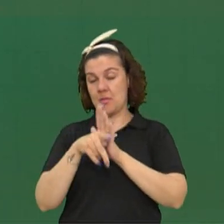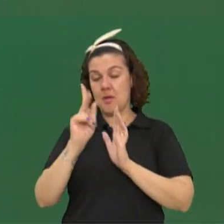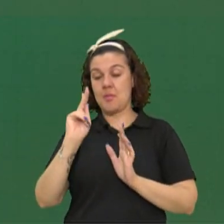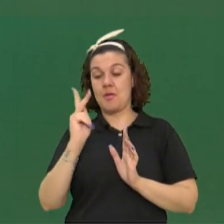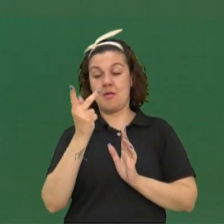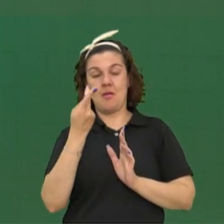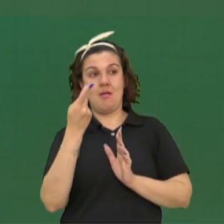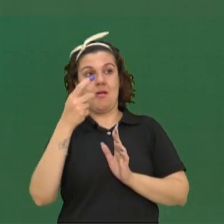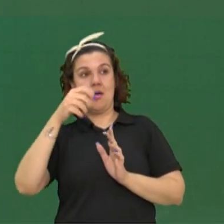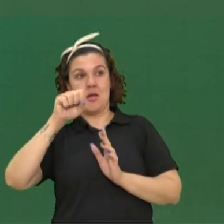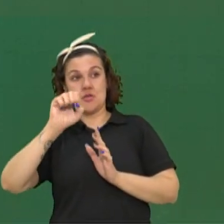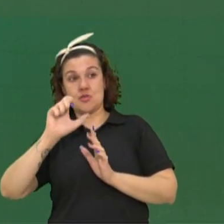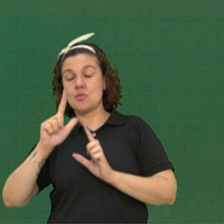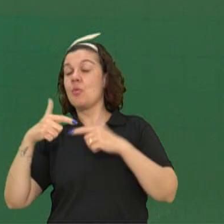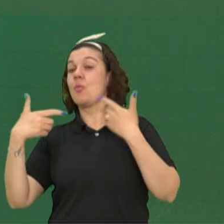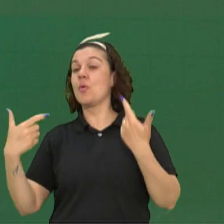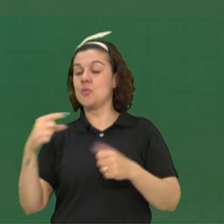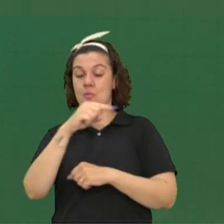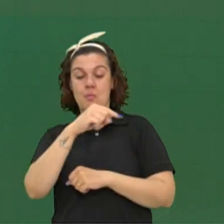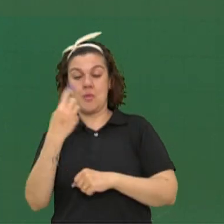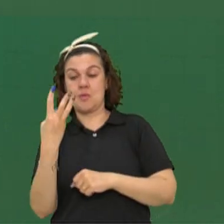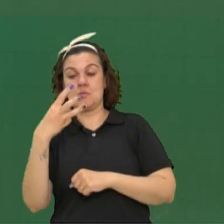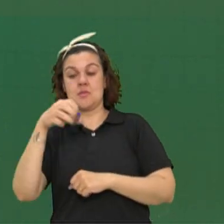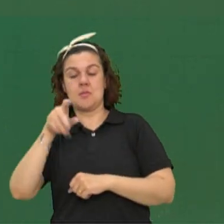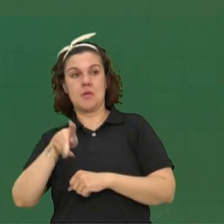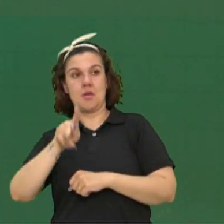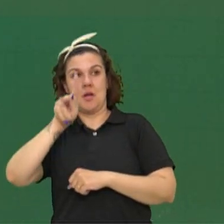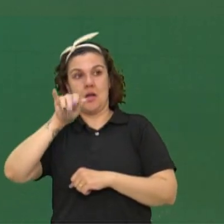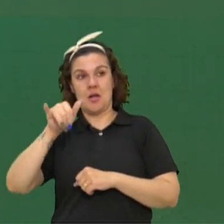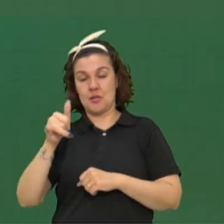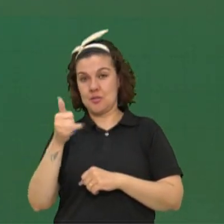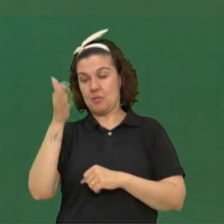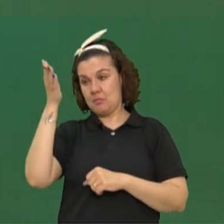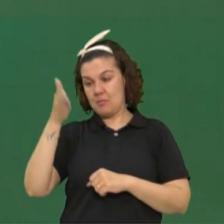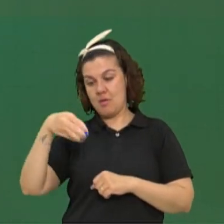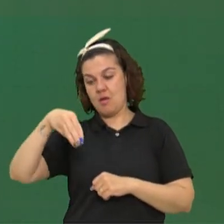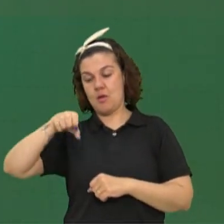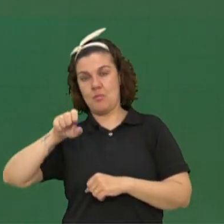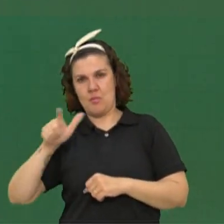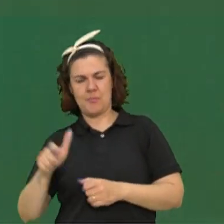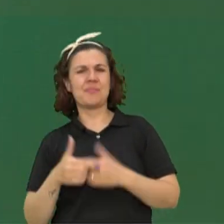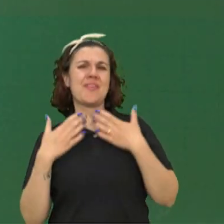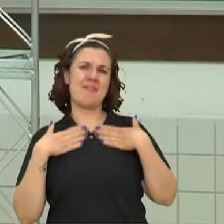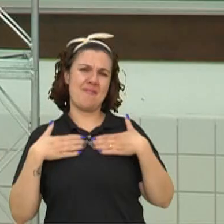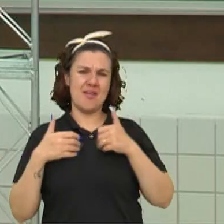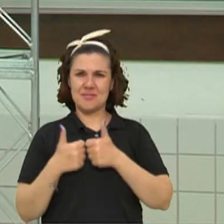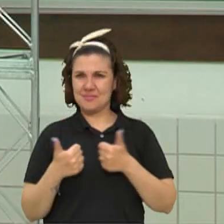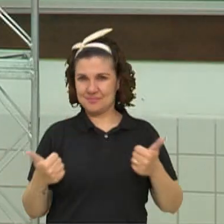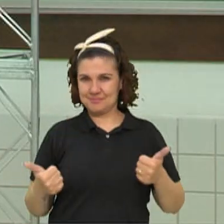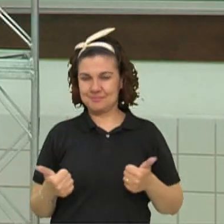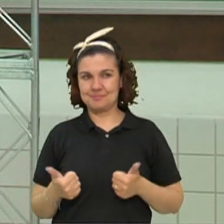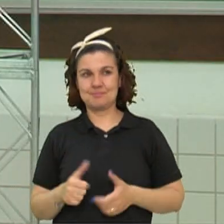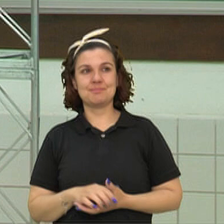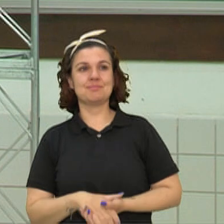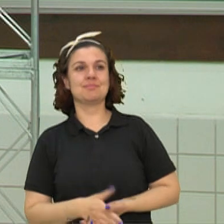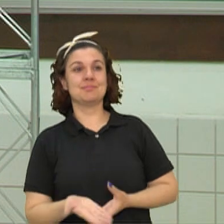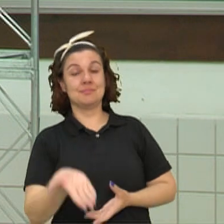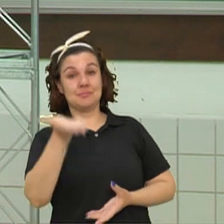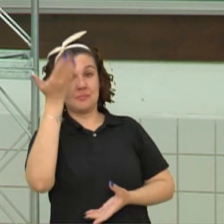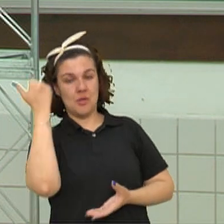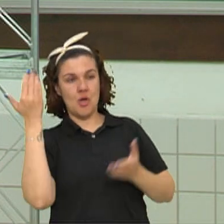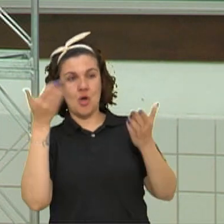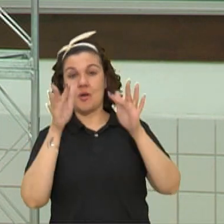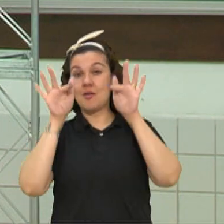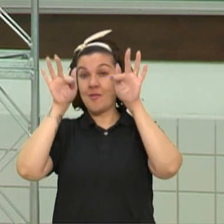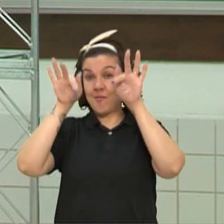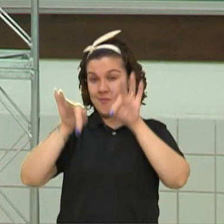dissolução para essa situação é menos 30 kJ por mol. Bem tranquilo, mesmo? Chegamos